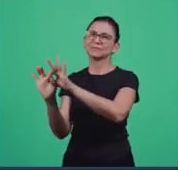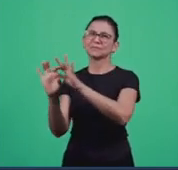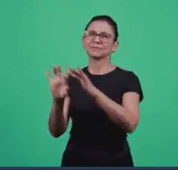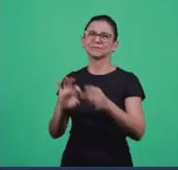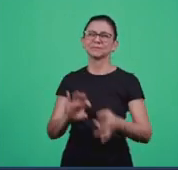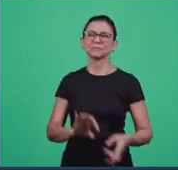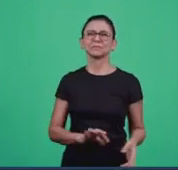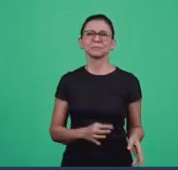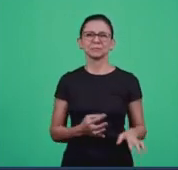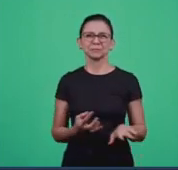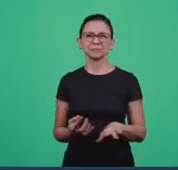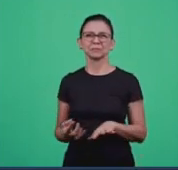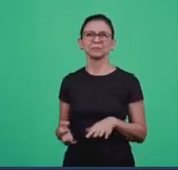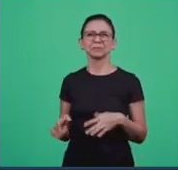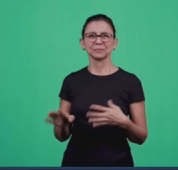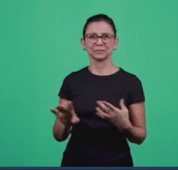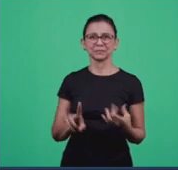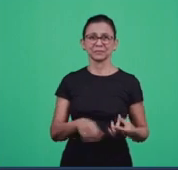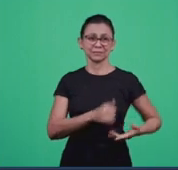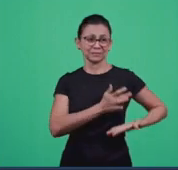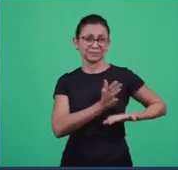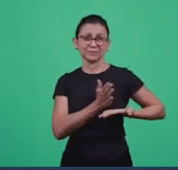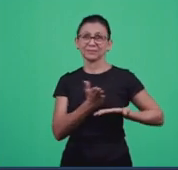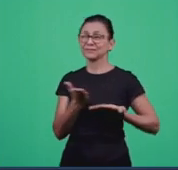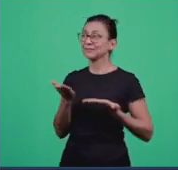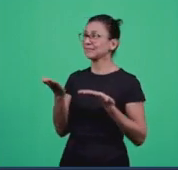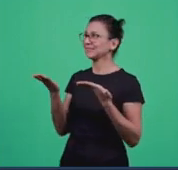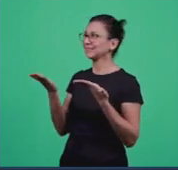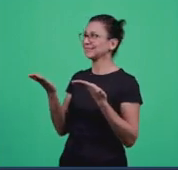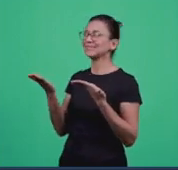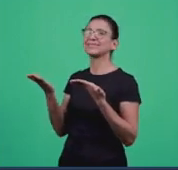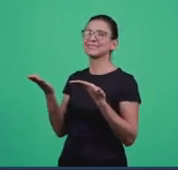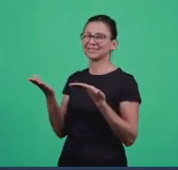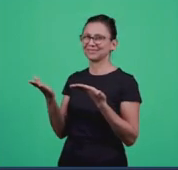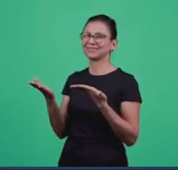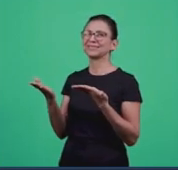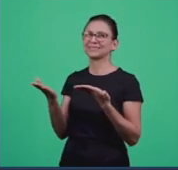dando a Ele sempre o meu coração.